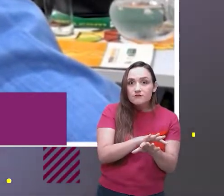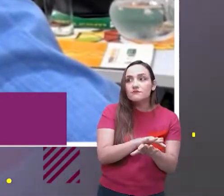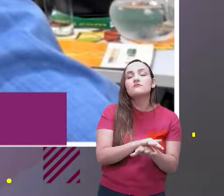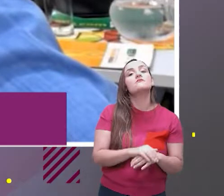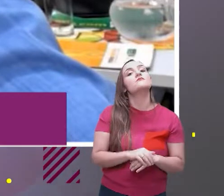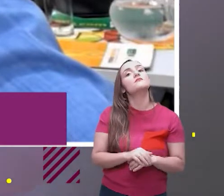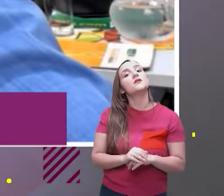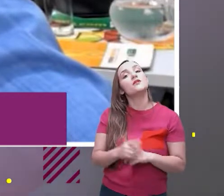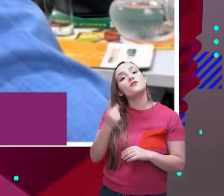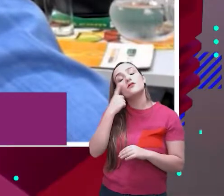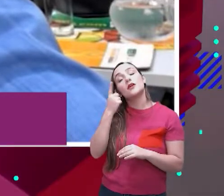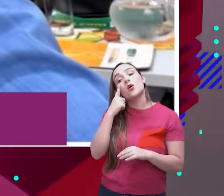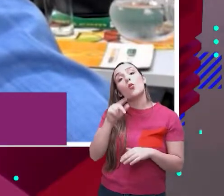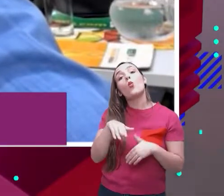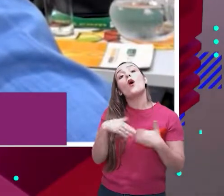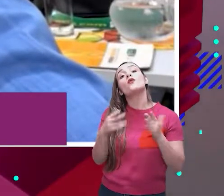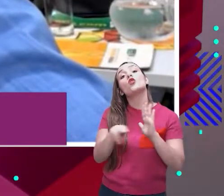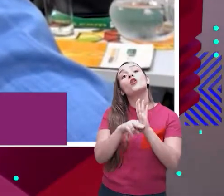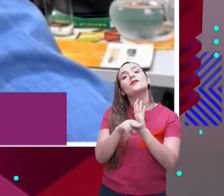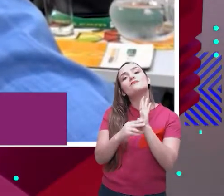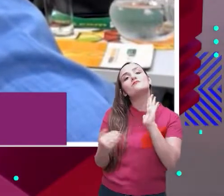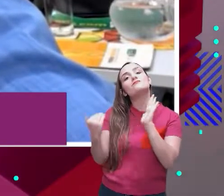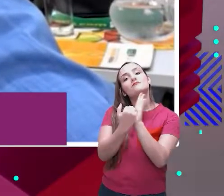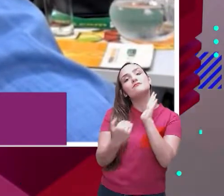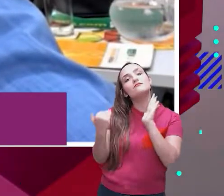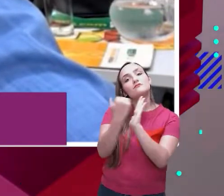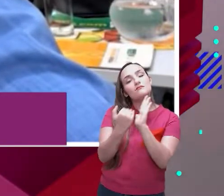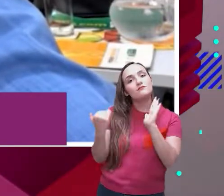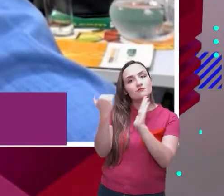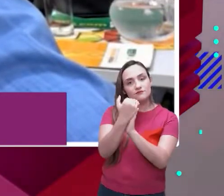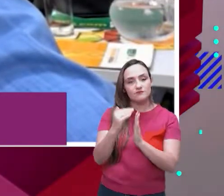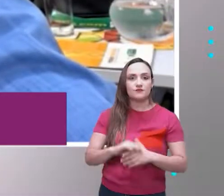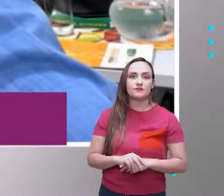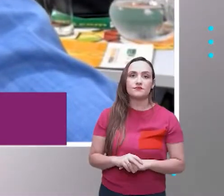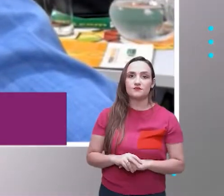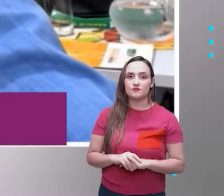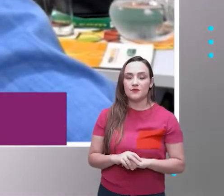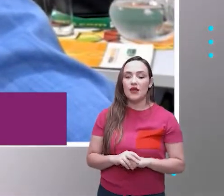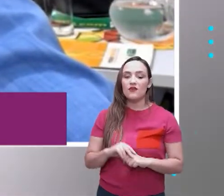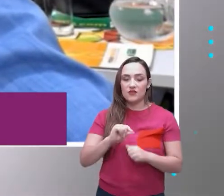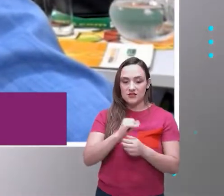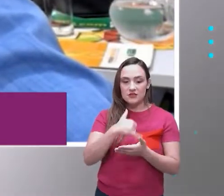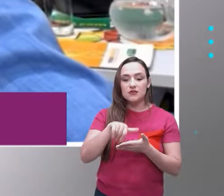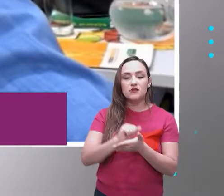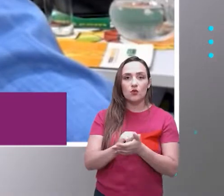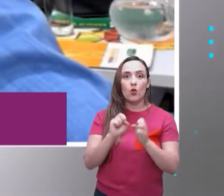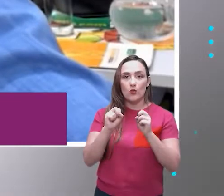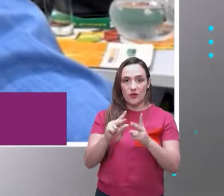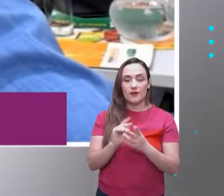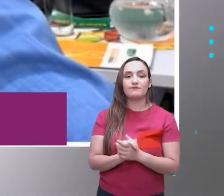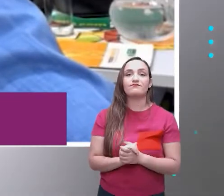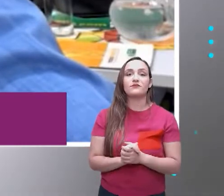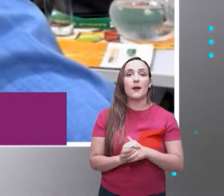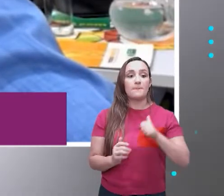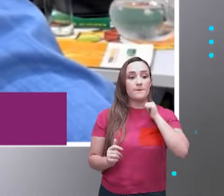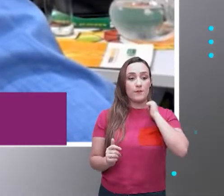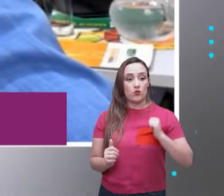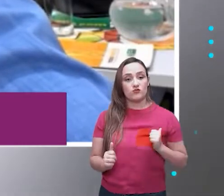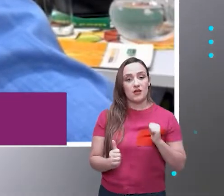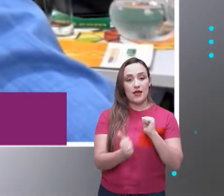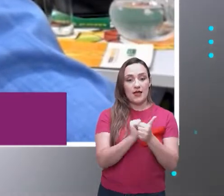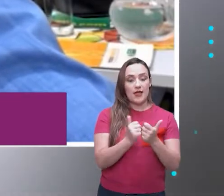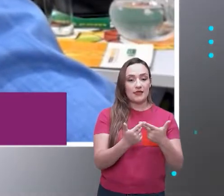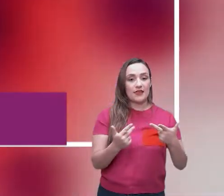ampliado o número de categorias, nós passamos a contar com a Bolsa Atleta Estudantil, que paga R$ 500 mês ao